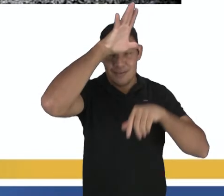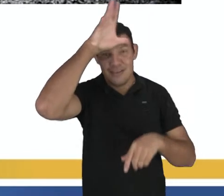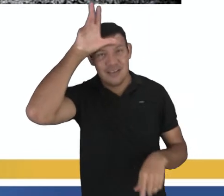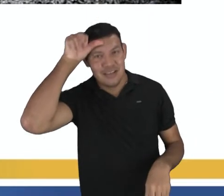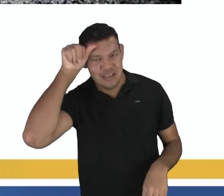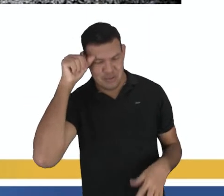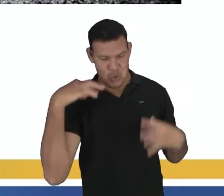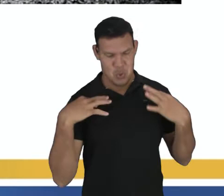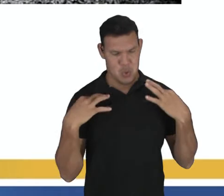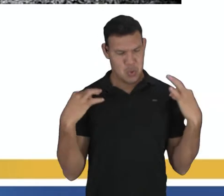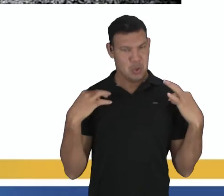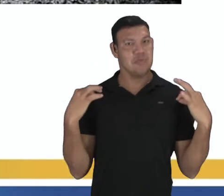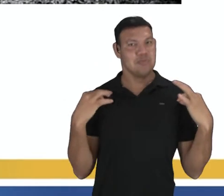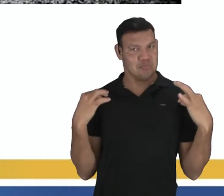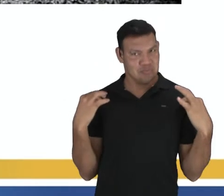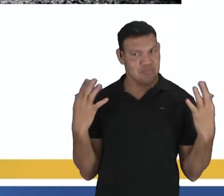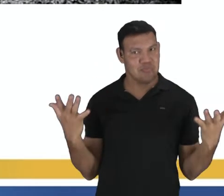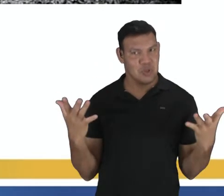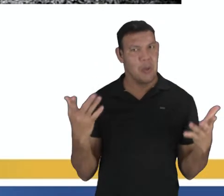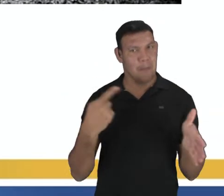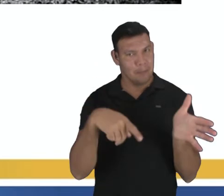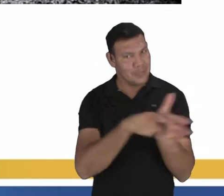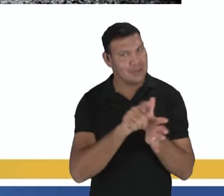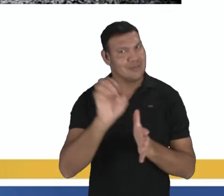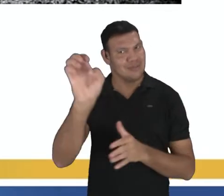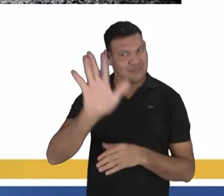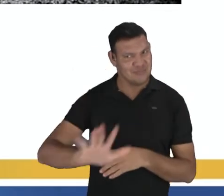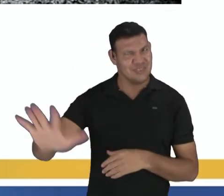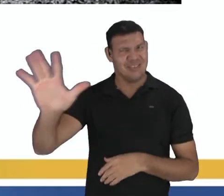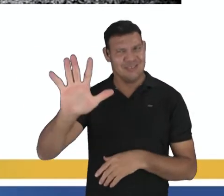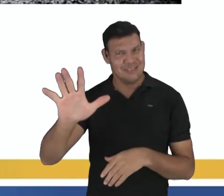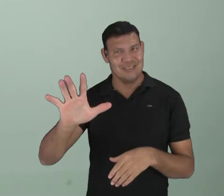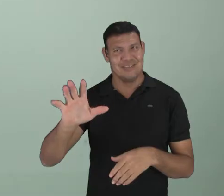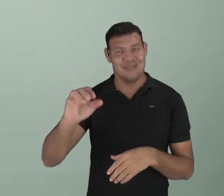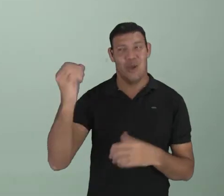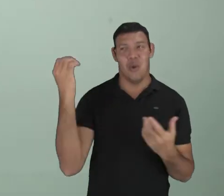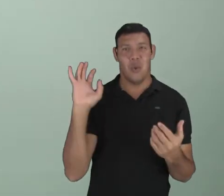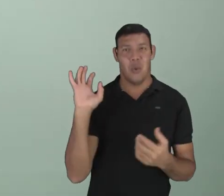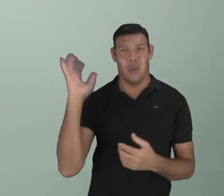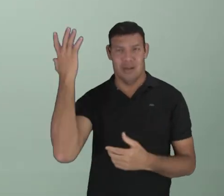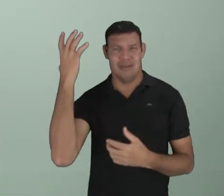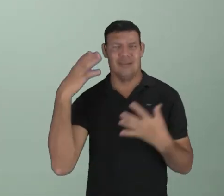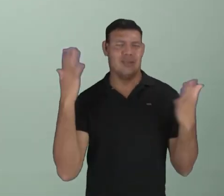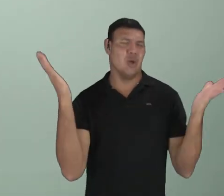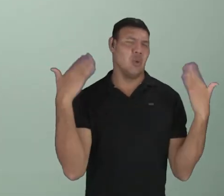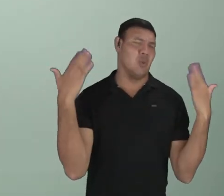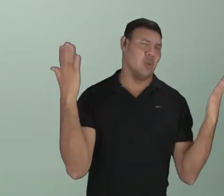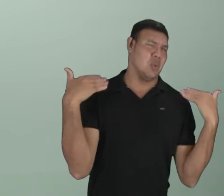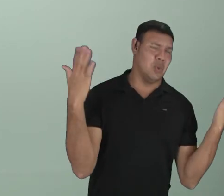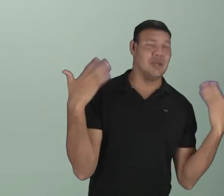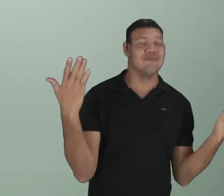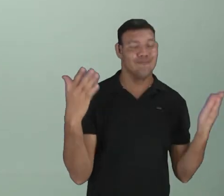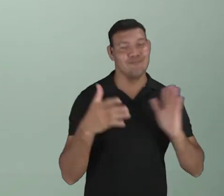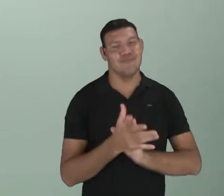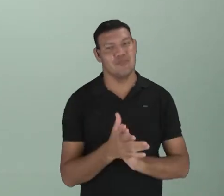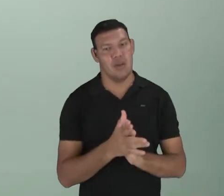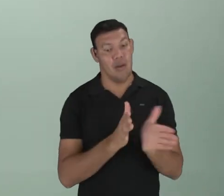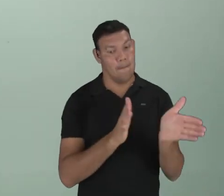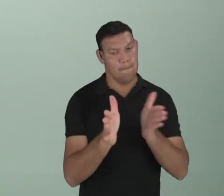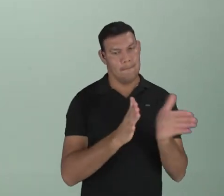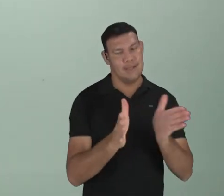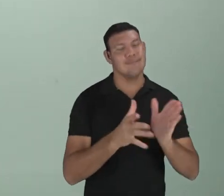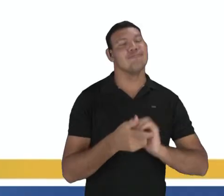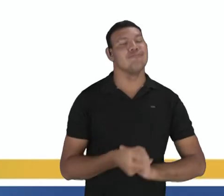aquelas roupas europeias, né, sendo que nosso clima aqui é bem quente, né? Então, a gente vai ter essa Belle Époque amazônica, tá,